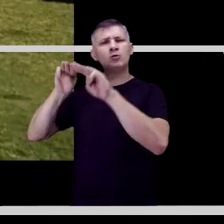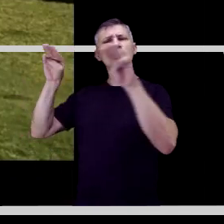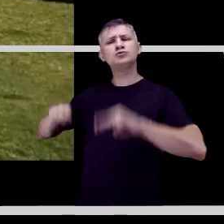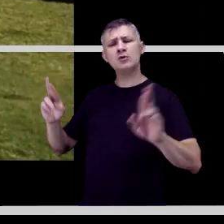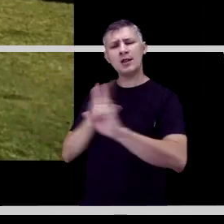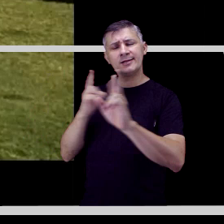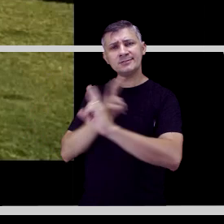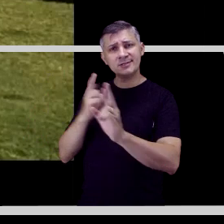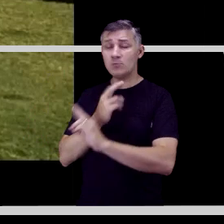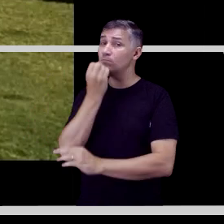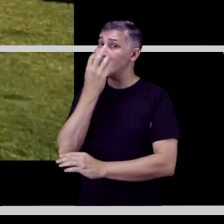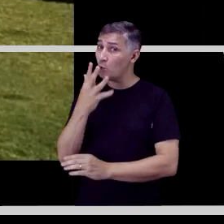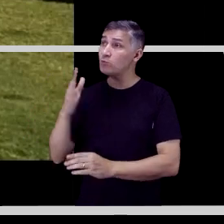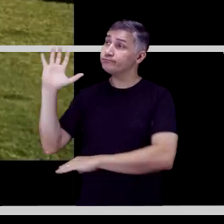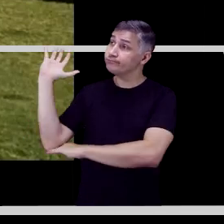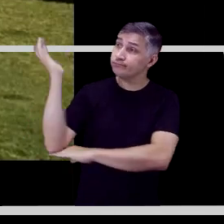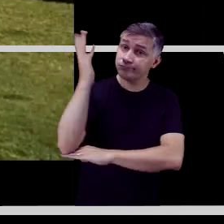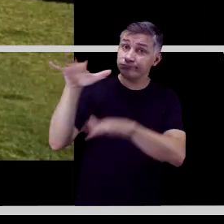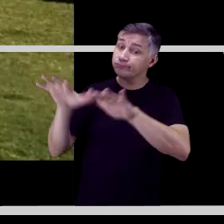gente fez em Inhotim,